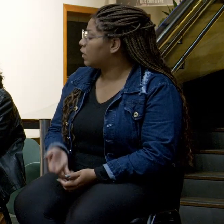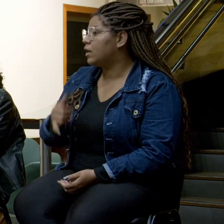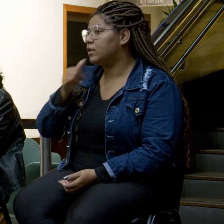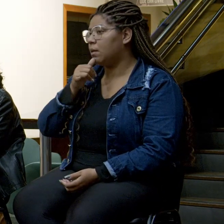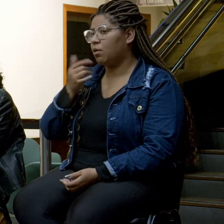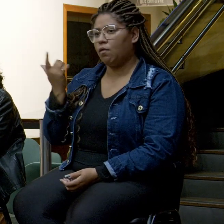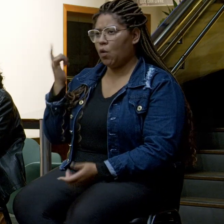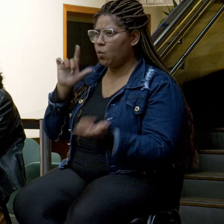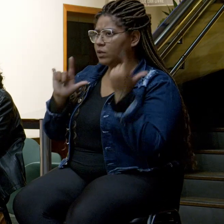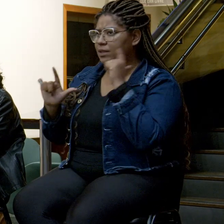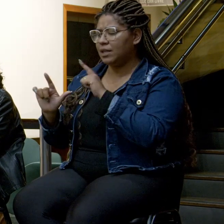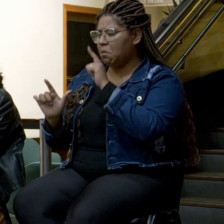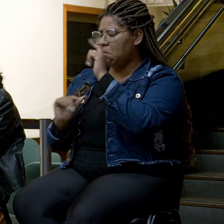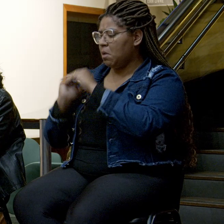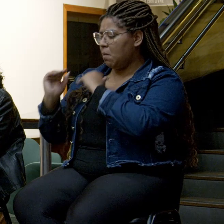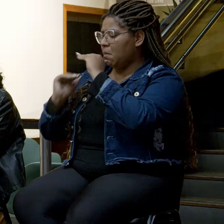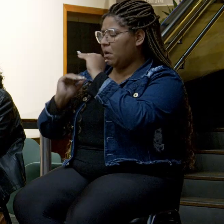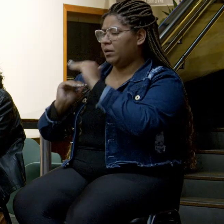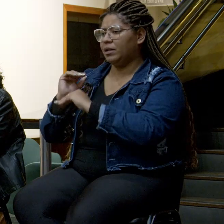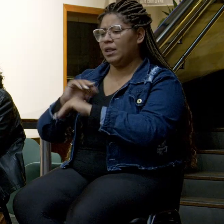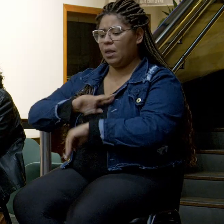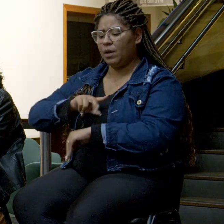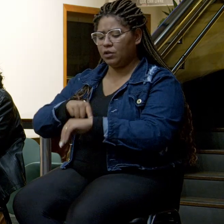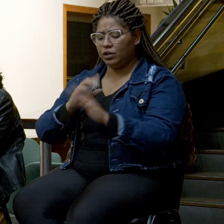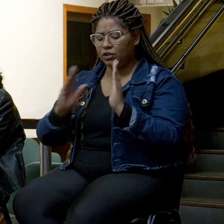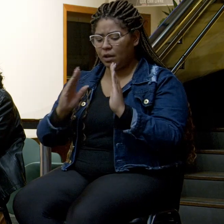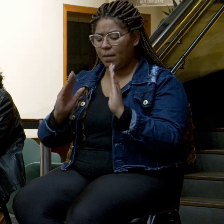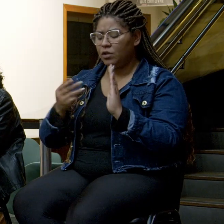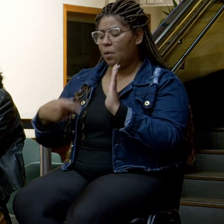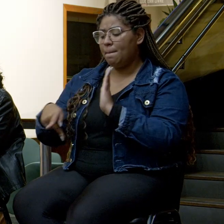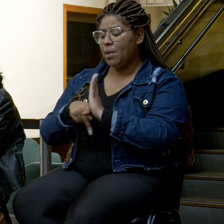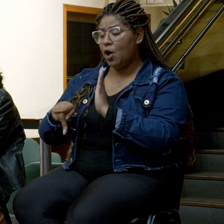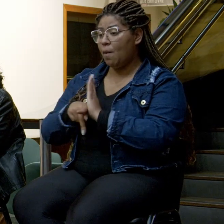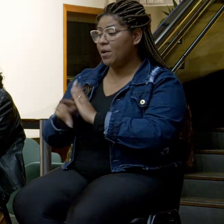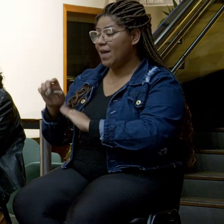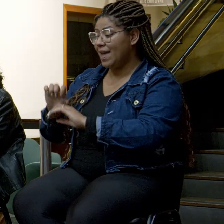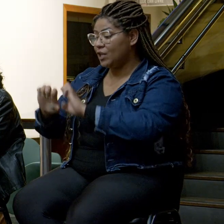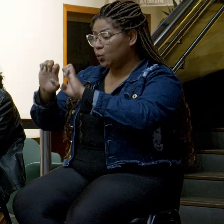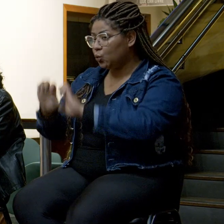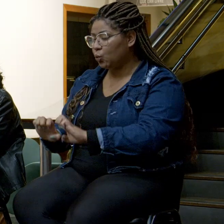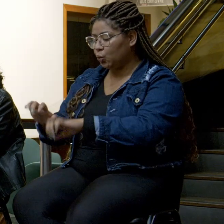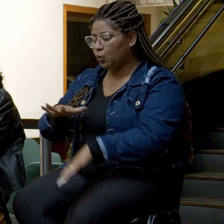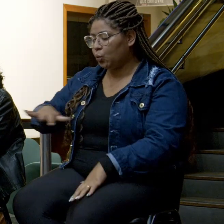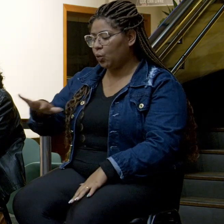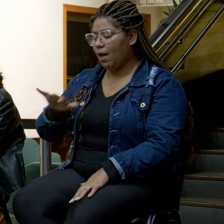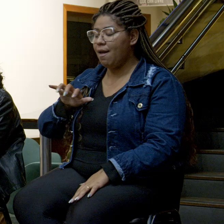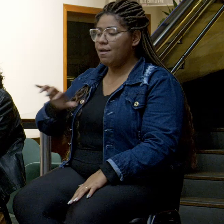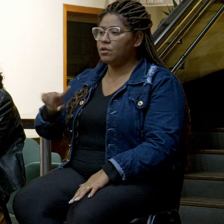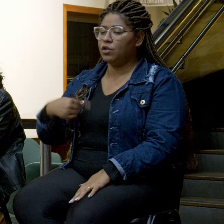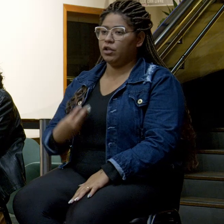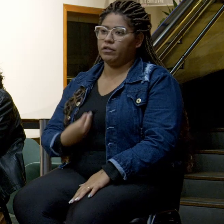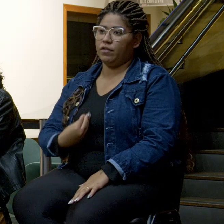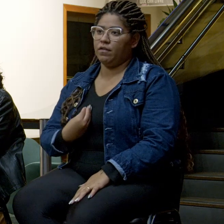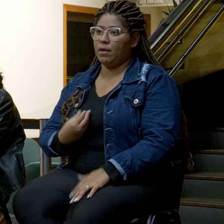uma coisa de tempo, é uma coisa de estrutura. Então, somos isso, né?